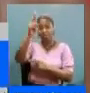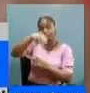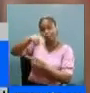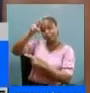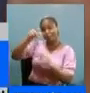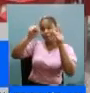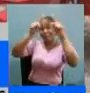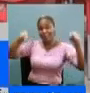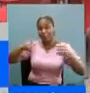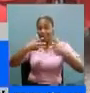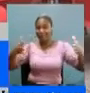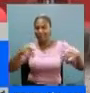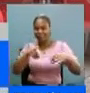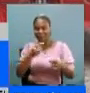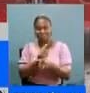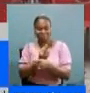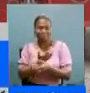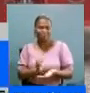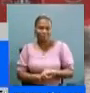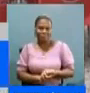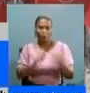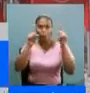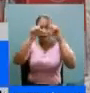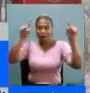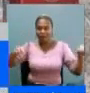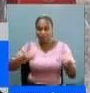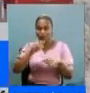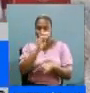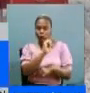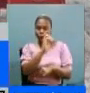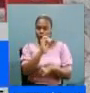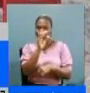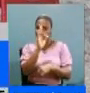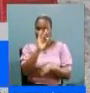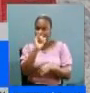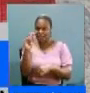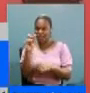e aquela. Yeah. Os quadros de Sofia Semedo estiveram expostos